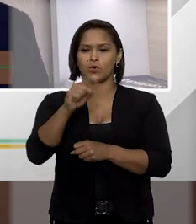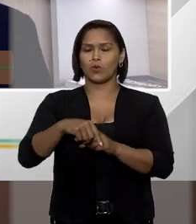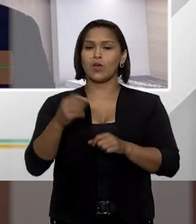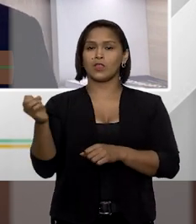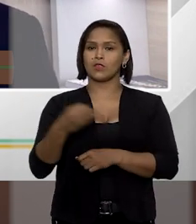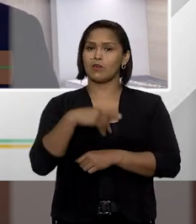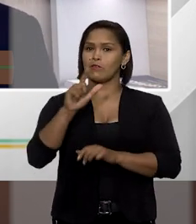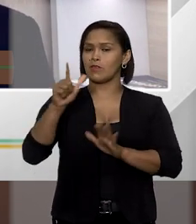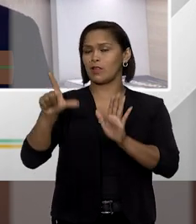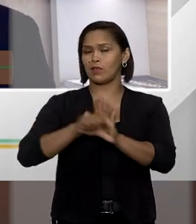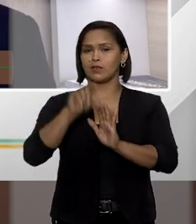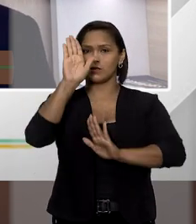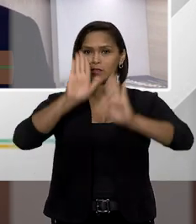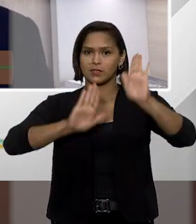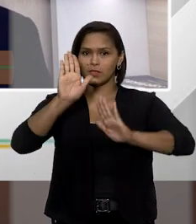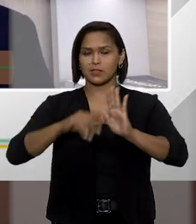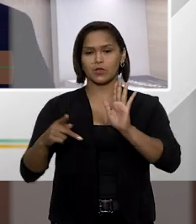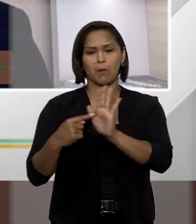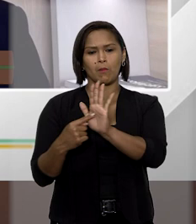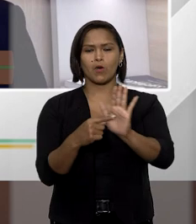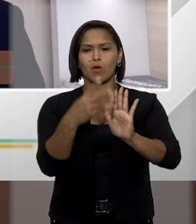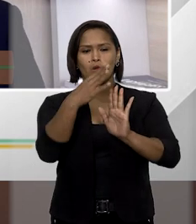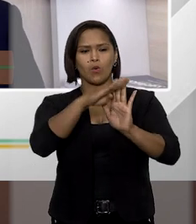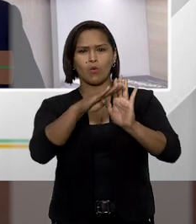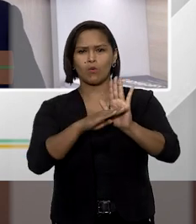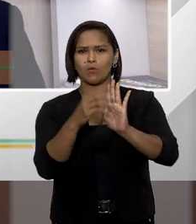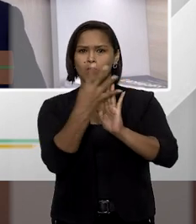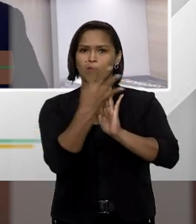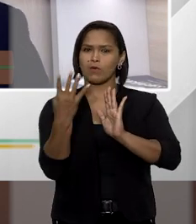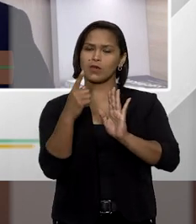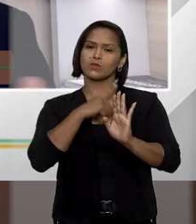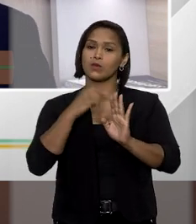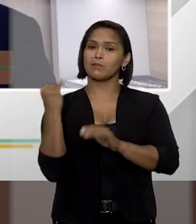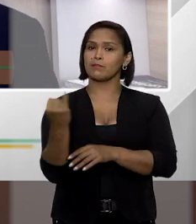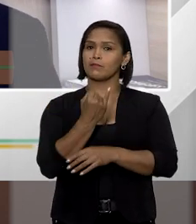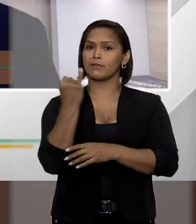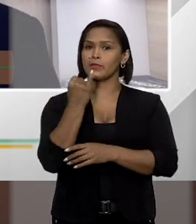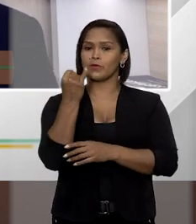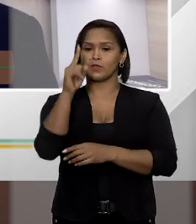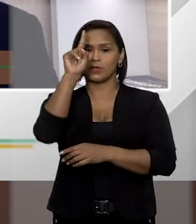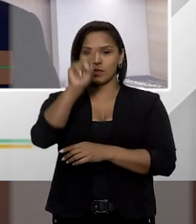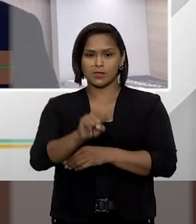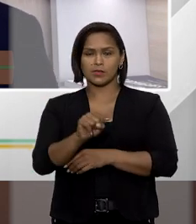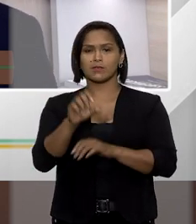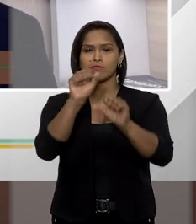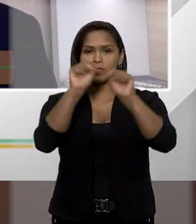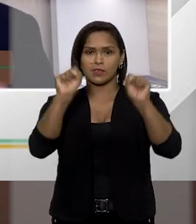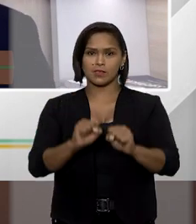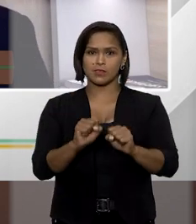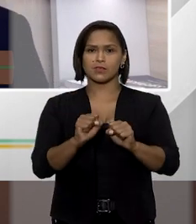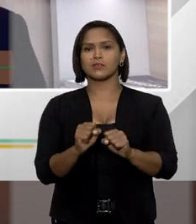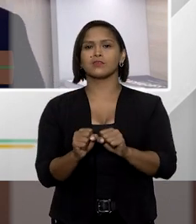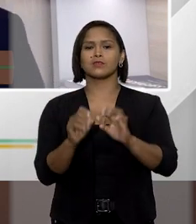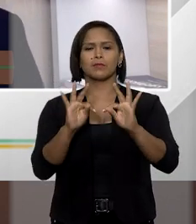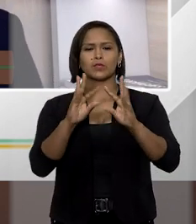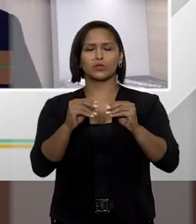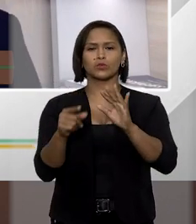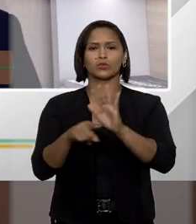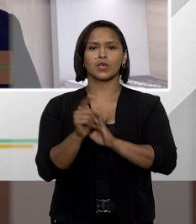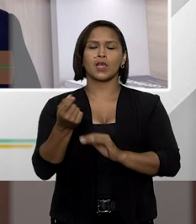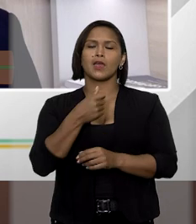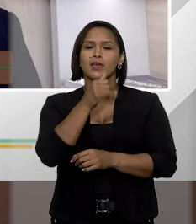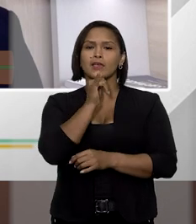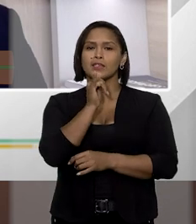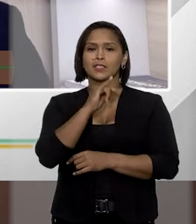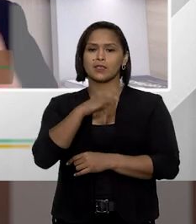de licitações, traz em pelo menos quatro dispositivos a importância desses sistemas de integridade. E cito